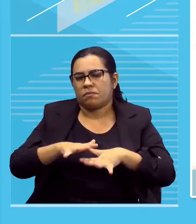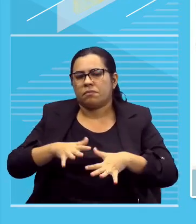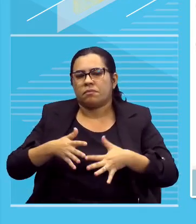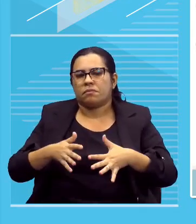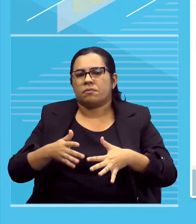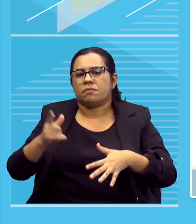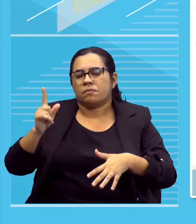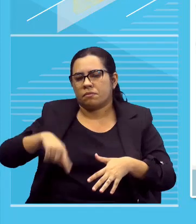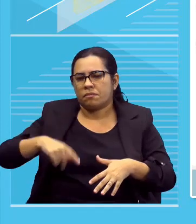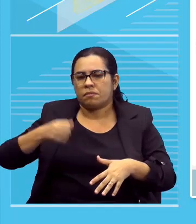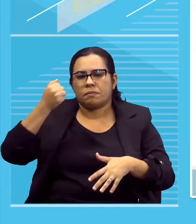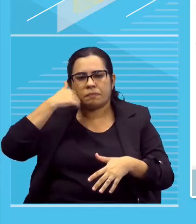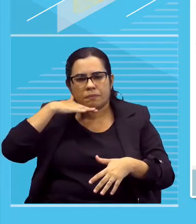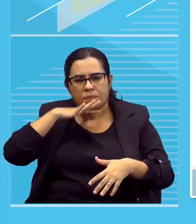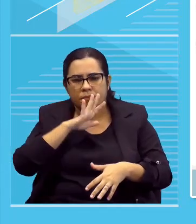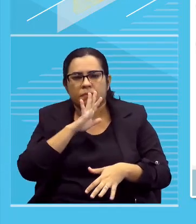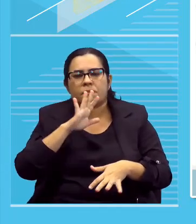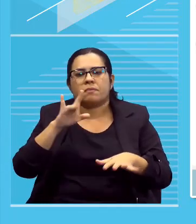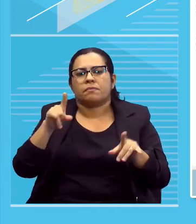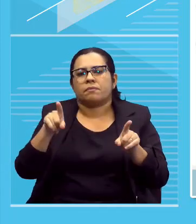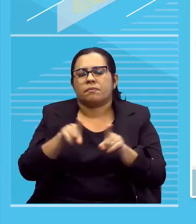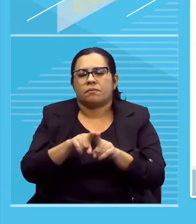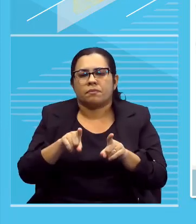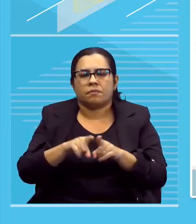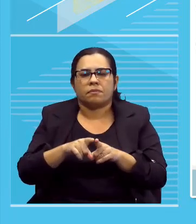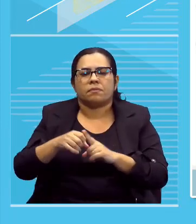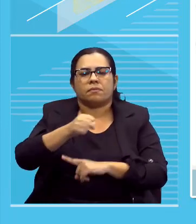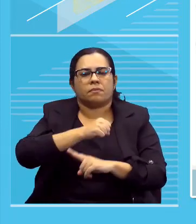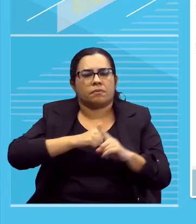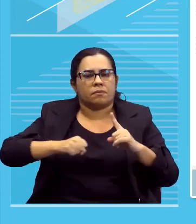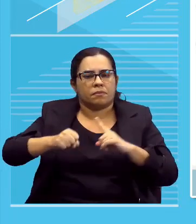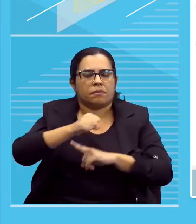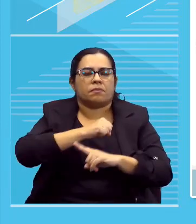natural quanto social